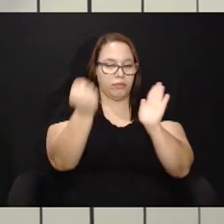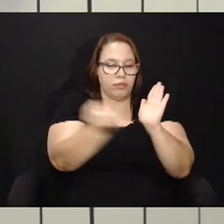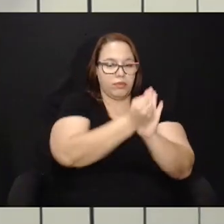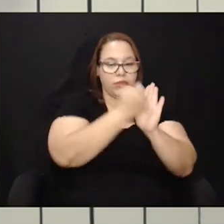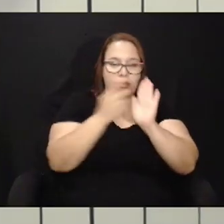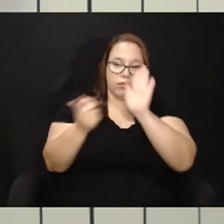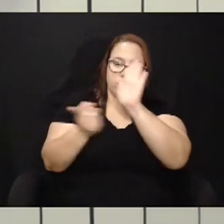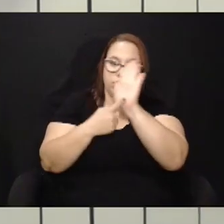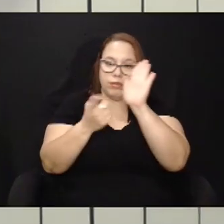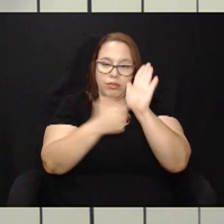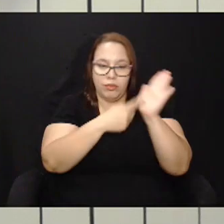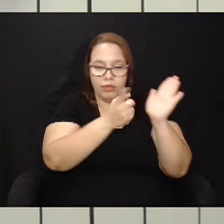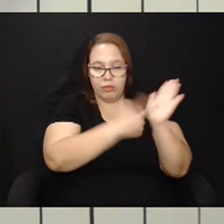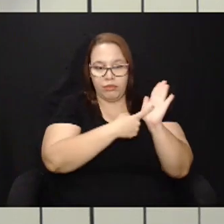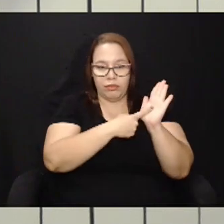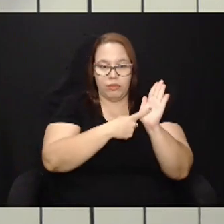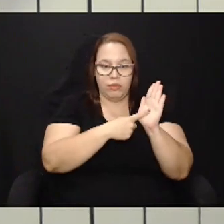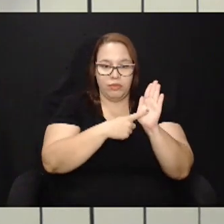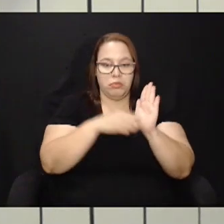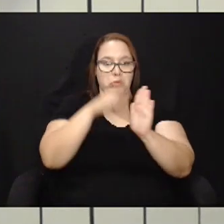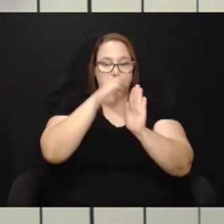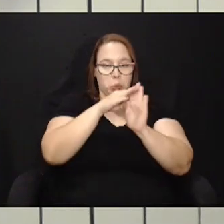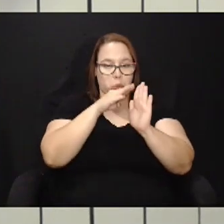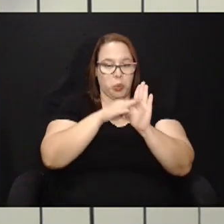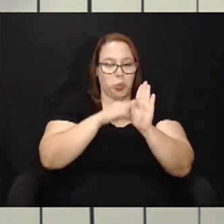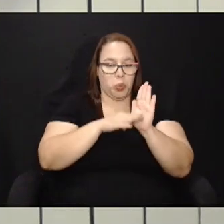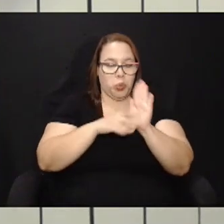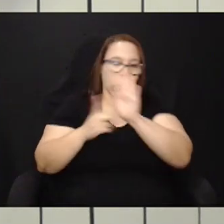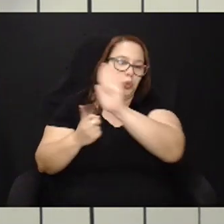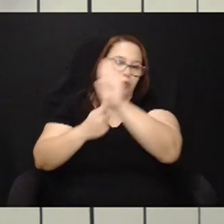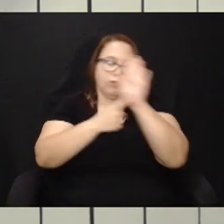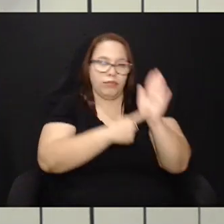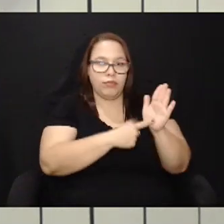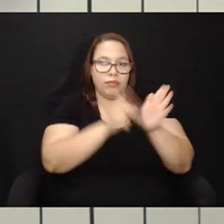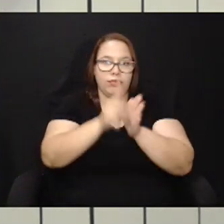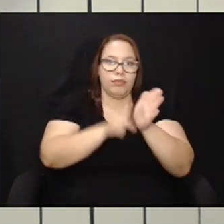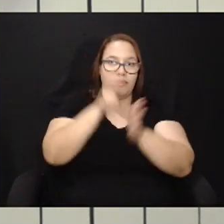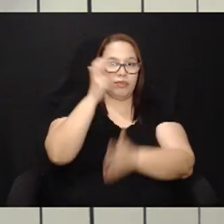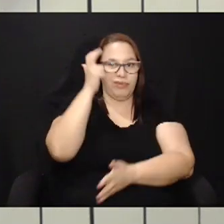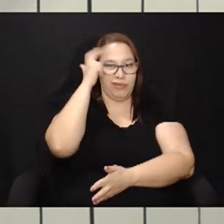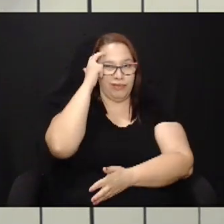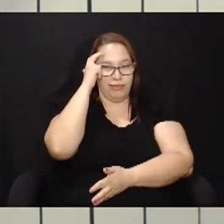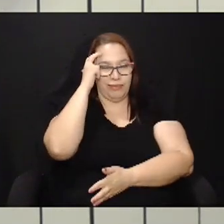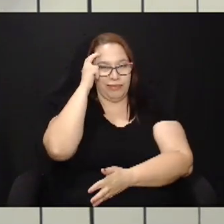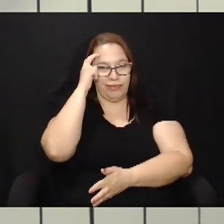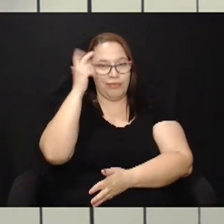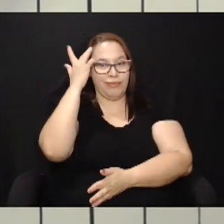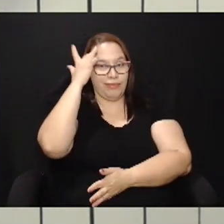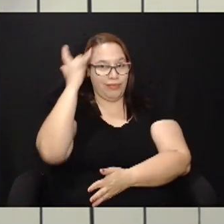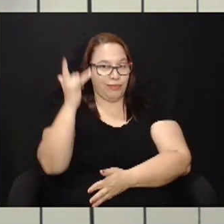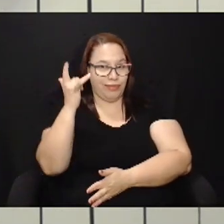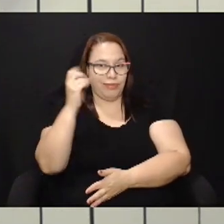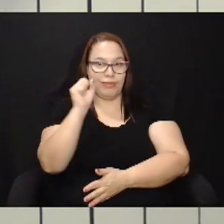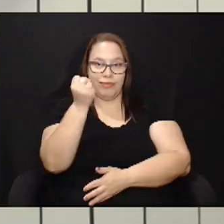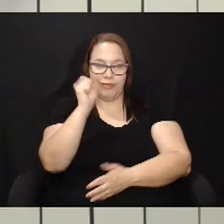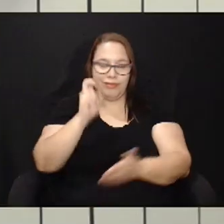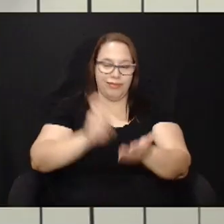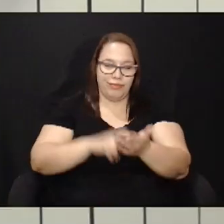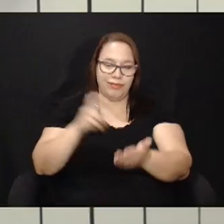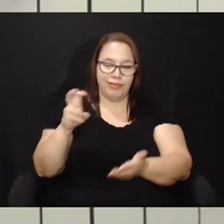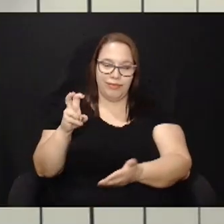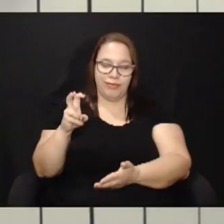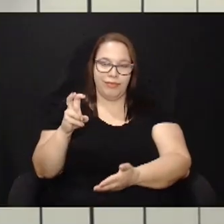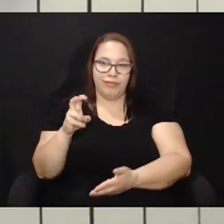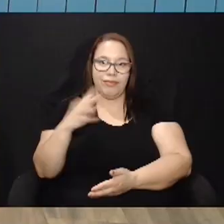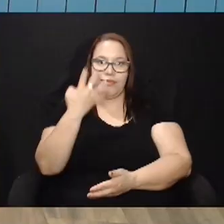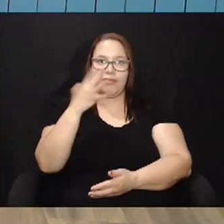para compor os materiais que serão expostos na Estação Cultura, então amanhã, das 8h da manhã às 4h